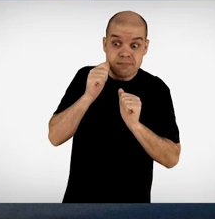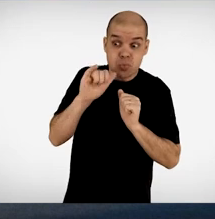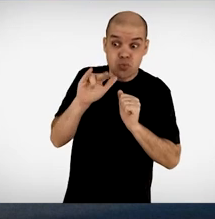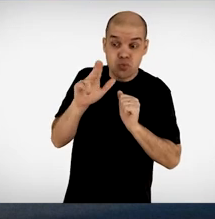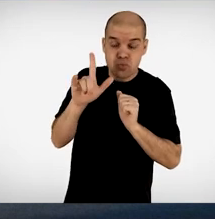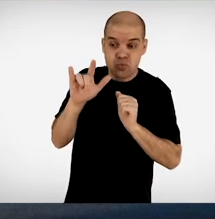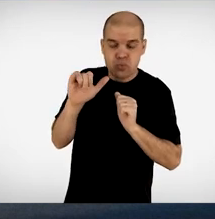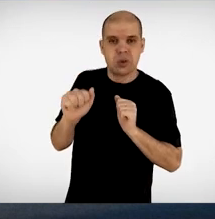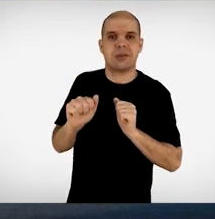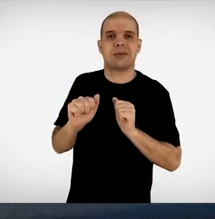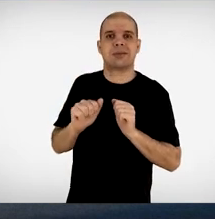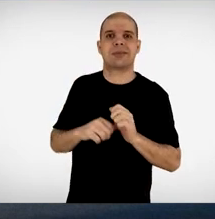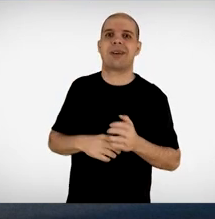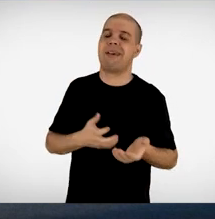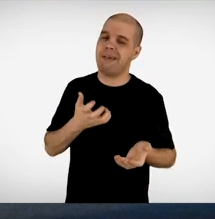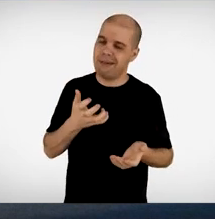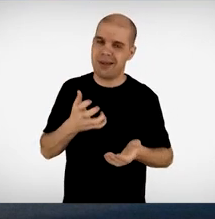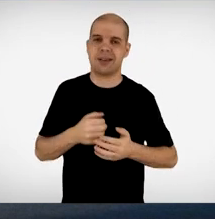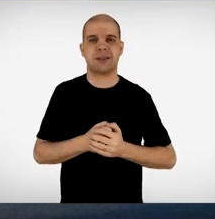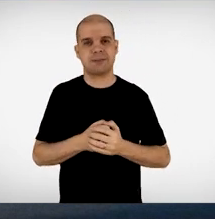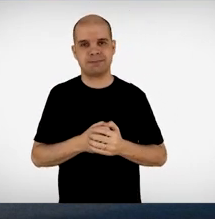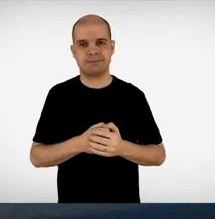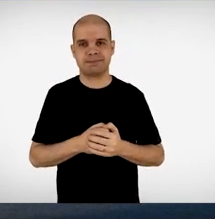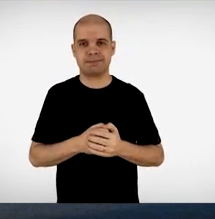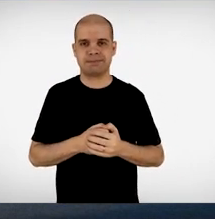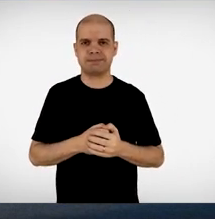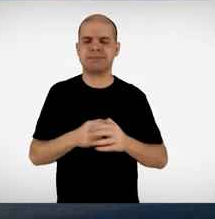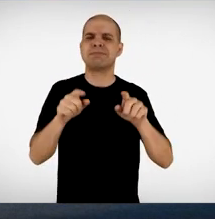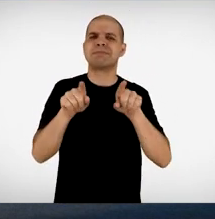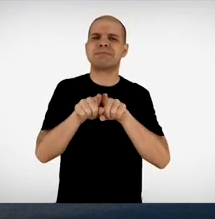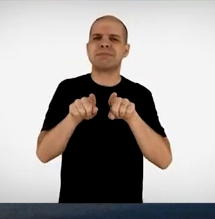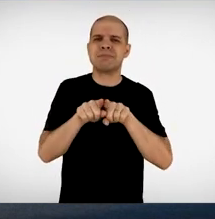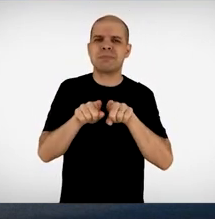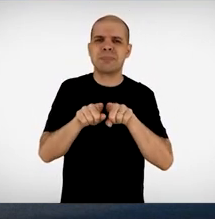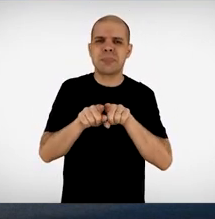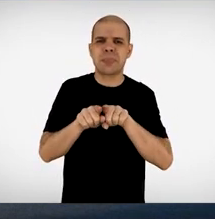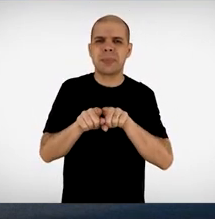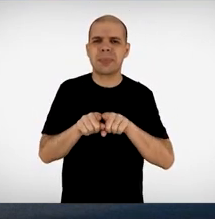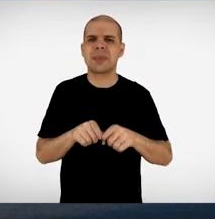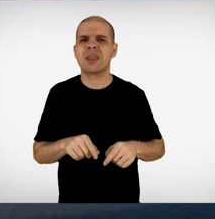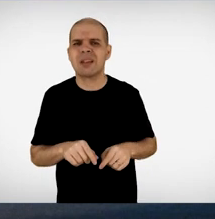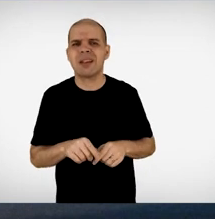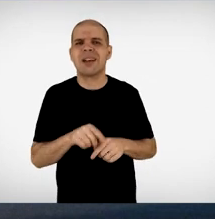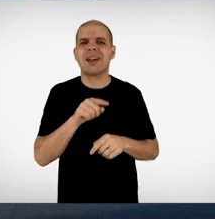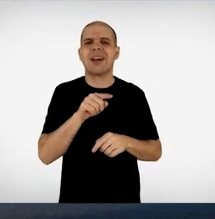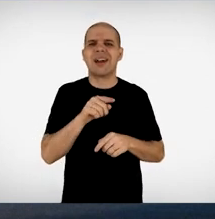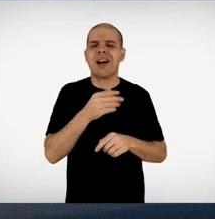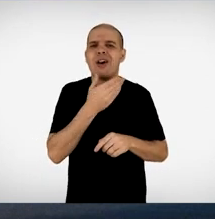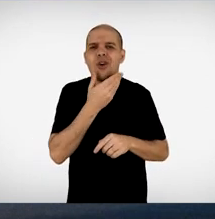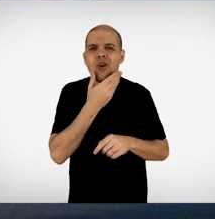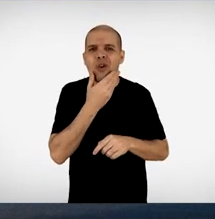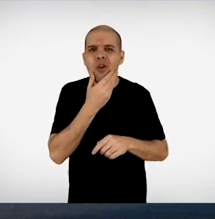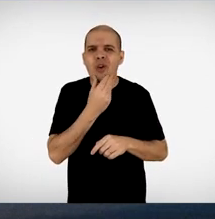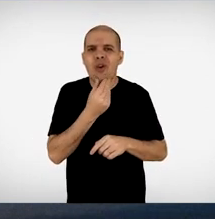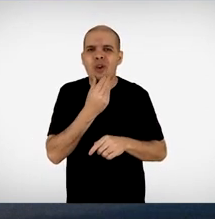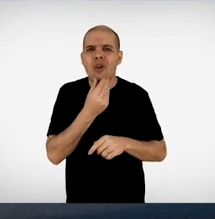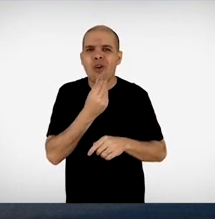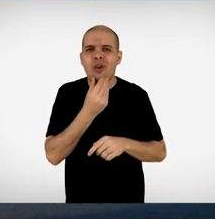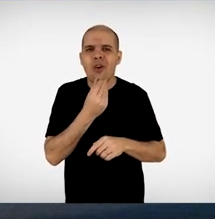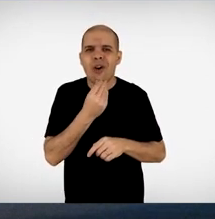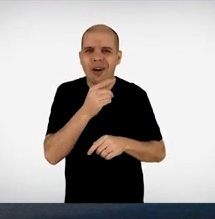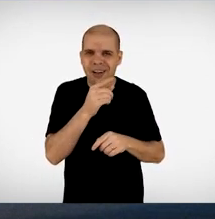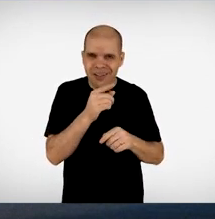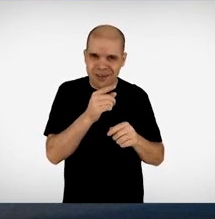Uhum. Será que essa é a pior pessoa do mundo? E é incrível como ela incomoda o primeiro que fala você tem que viver coisas e eu vou me ferrar na sua